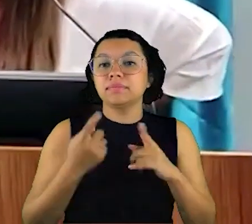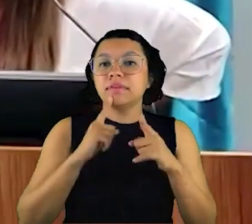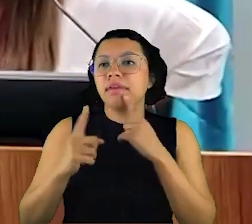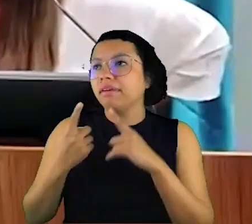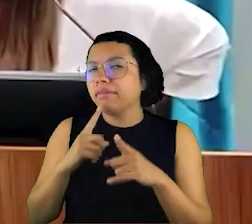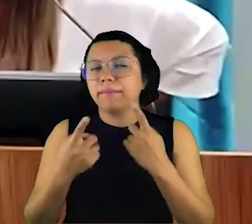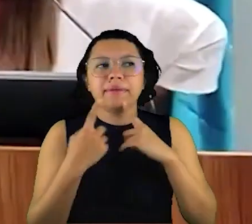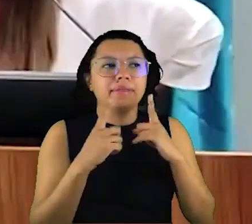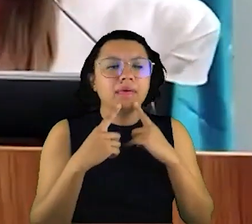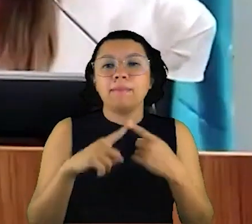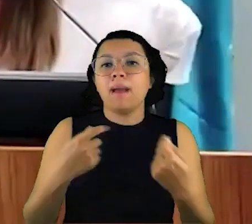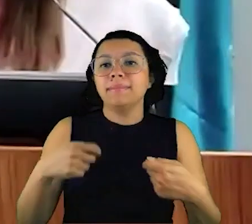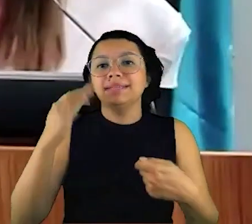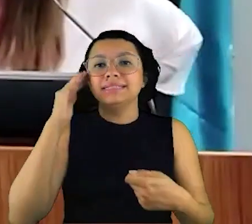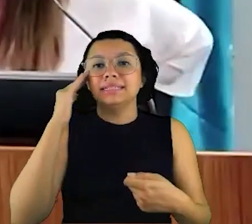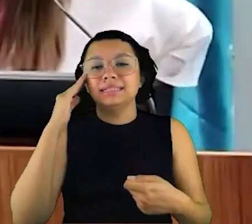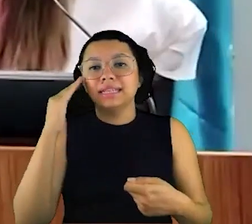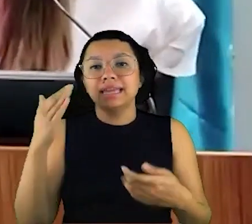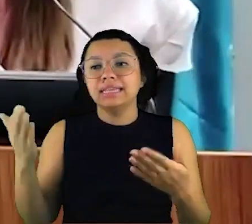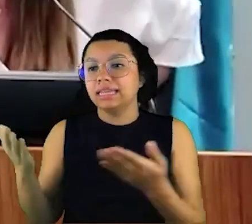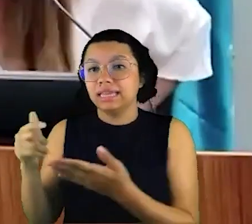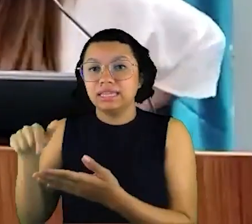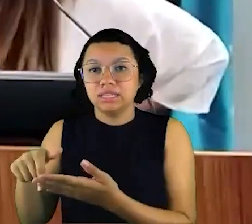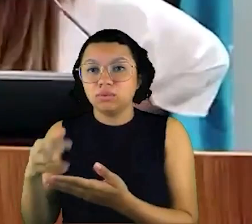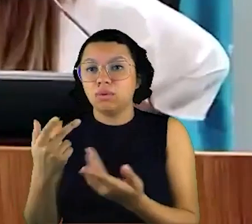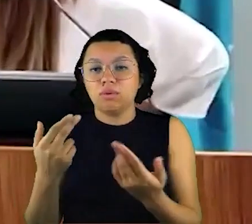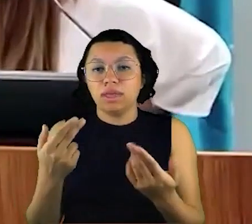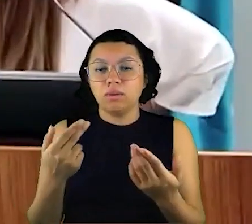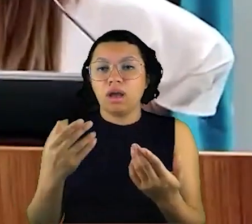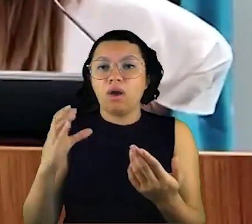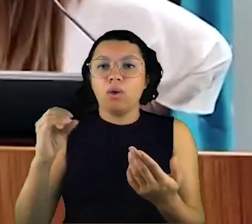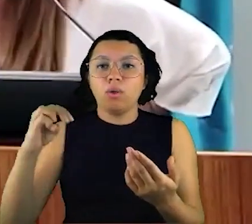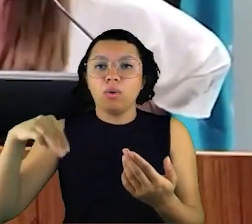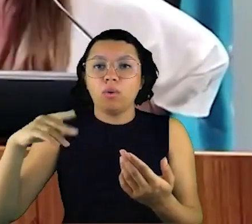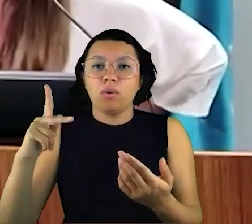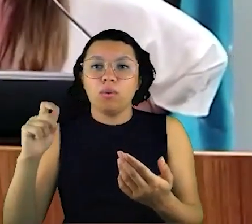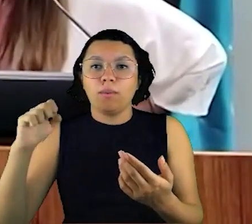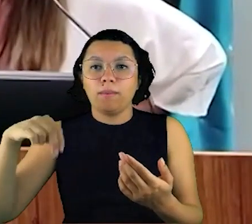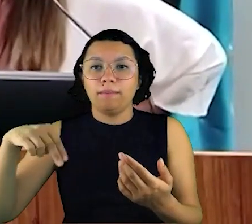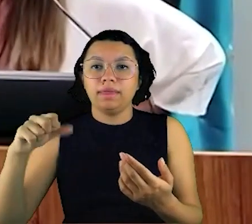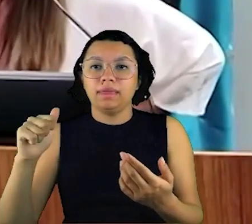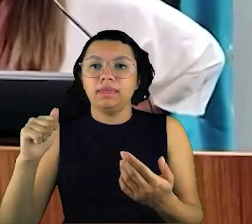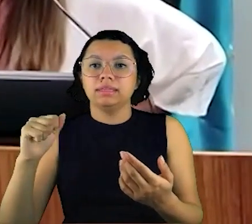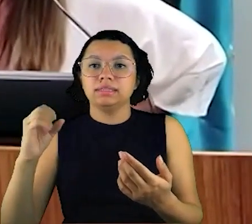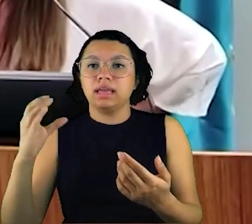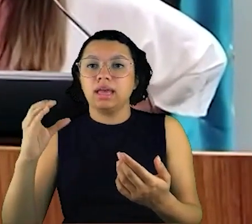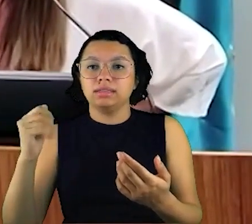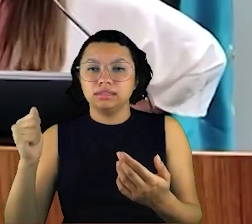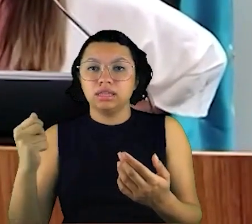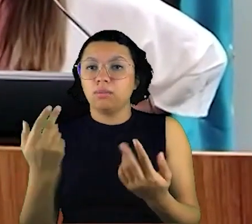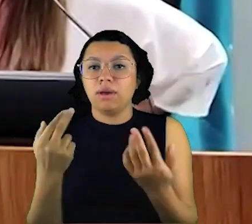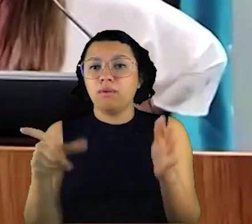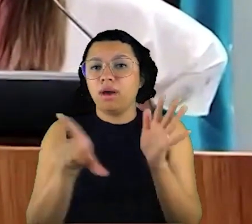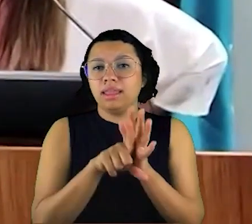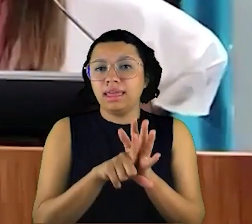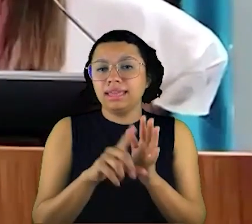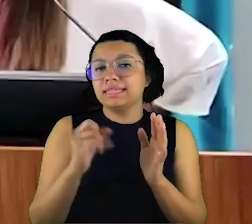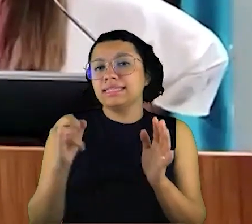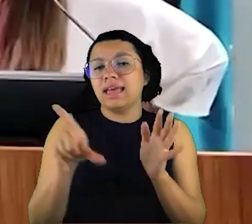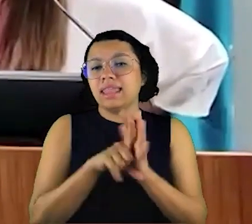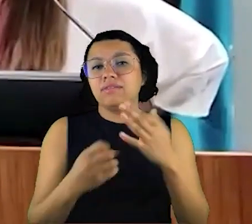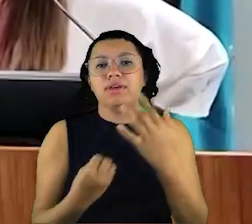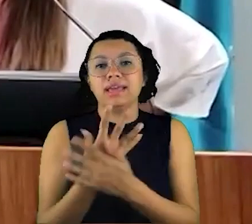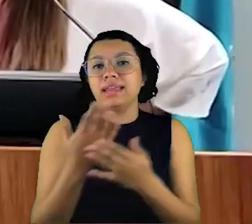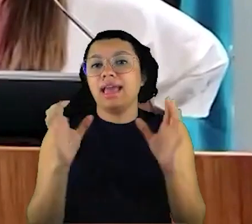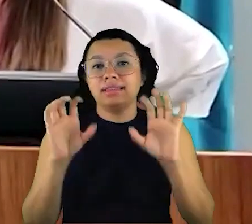tem que entender que transação é que nem compensação, é nos termos da lei. A lei foi produzida nesses termos e ponto, acabou. Só